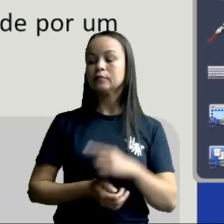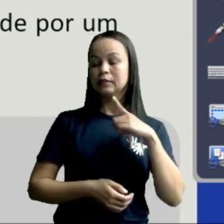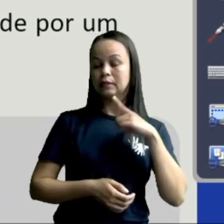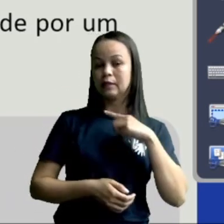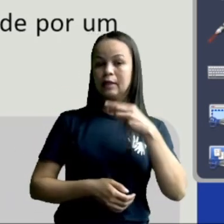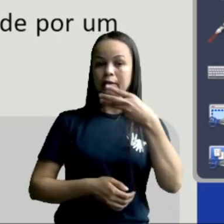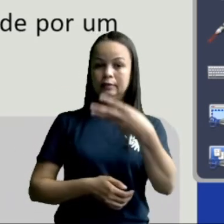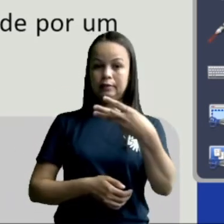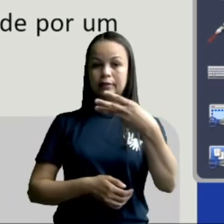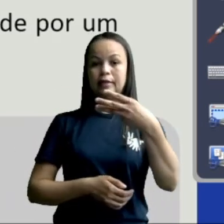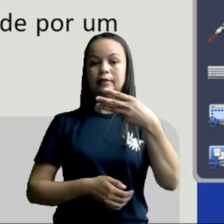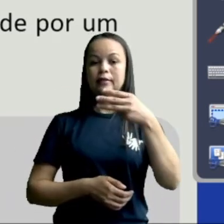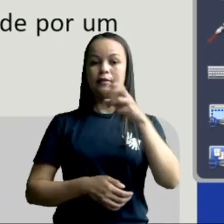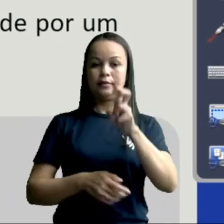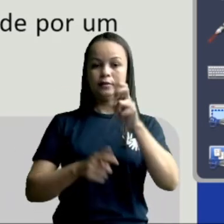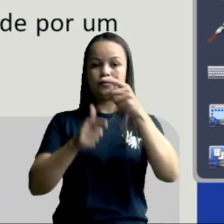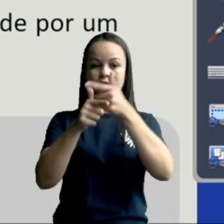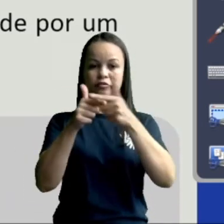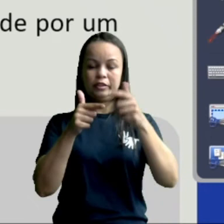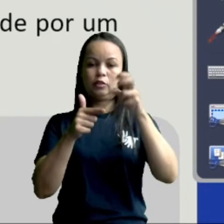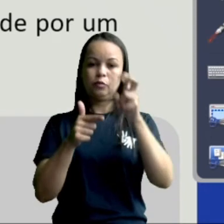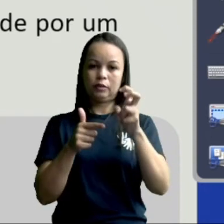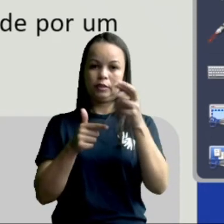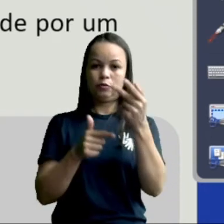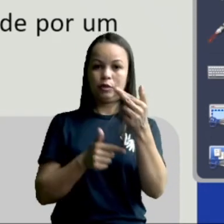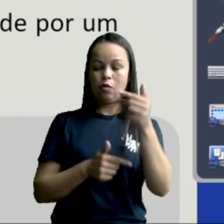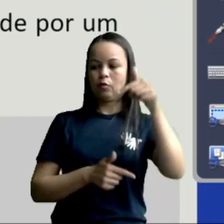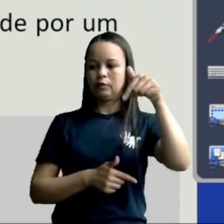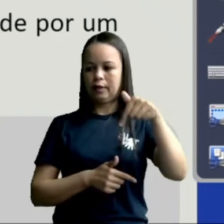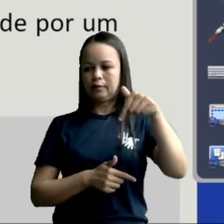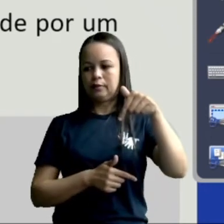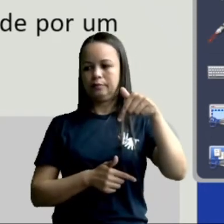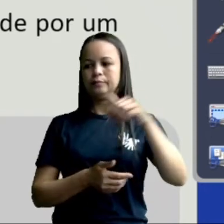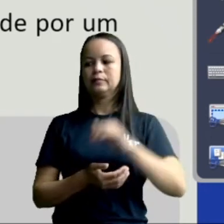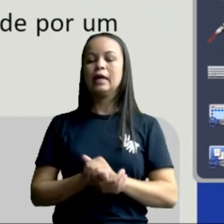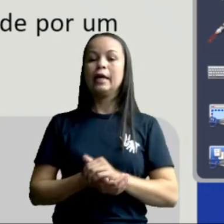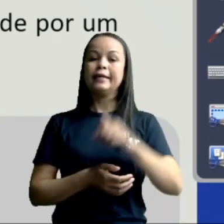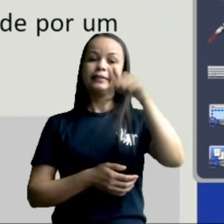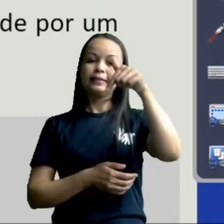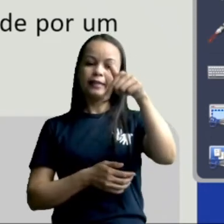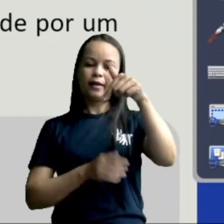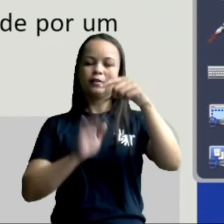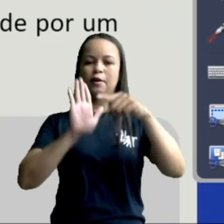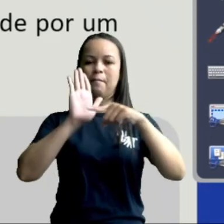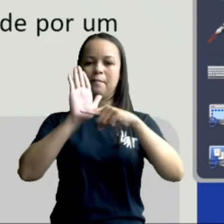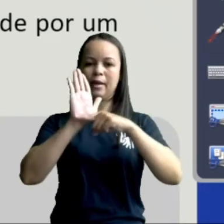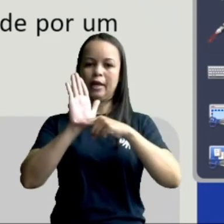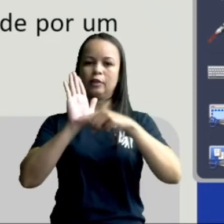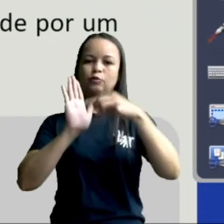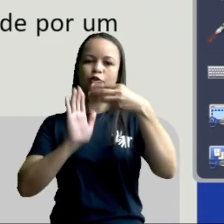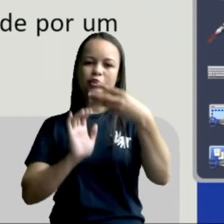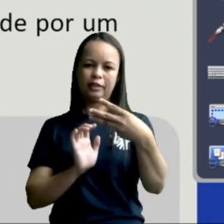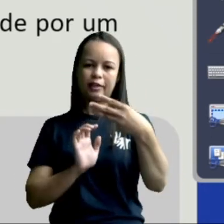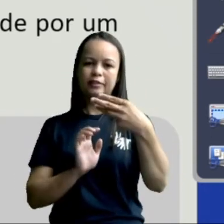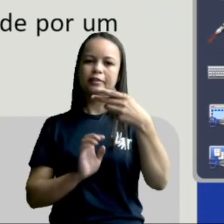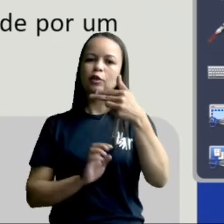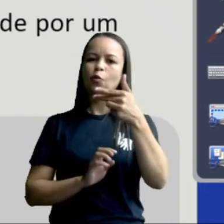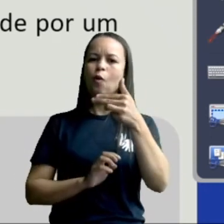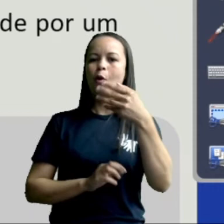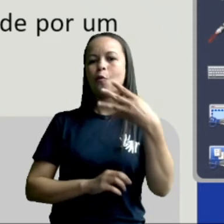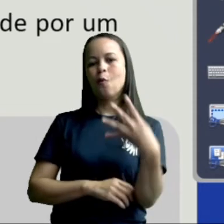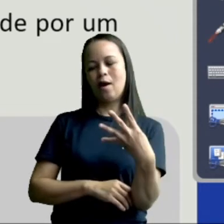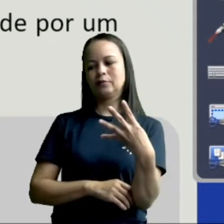aqui 35 dividido por 5 dá 7. E 7 menos 3 é exatamente 4. Então, a gente chega em